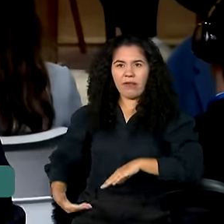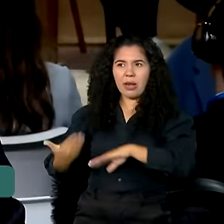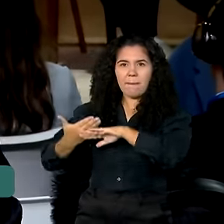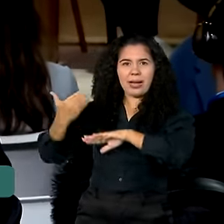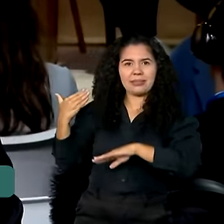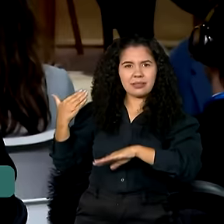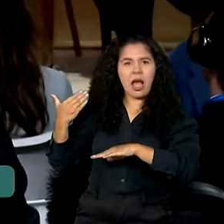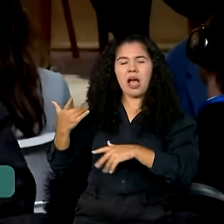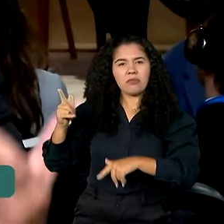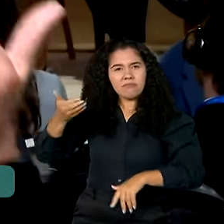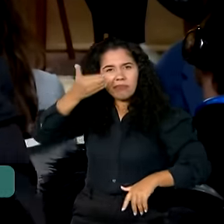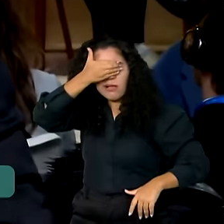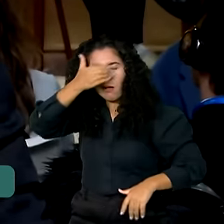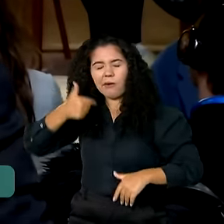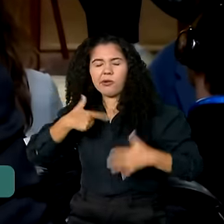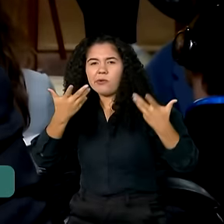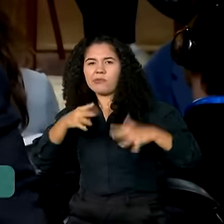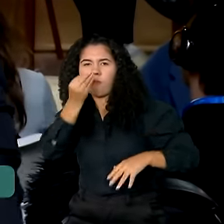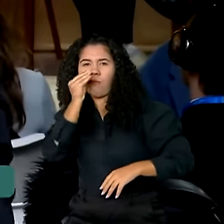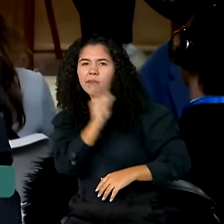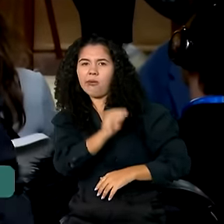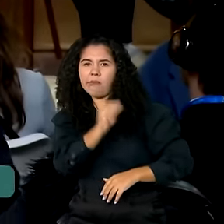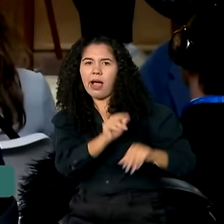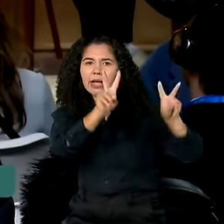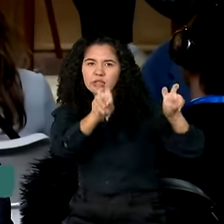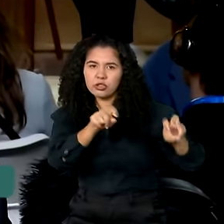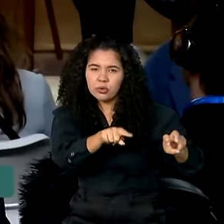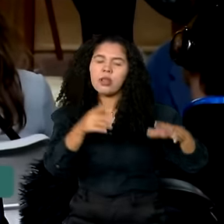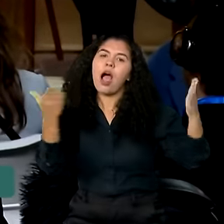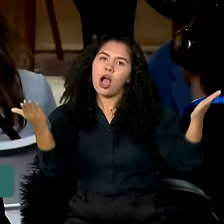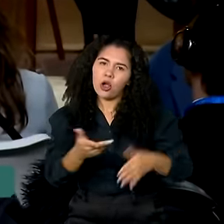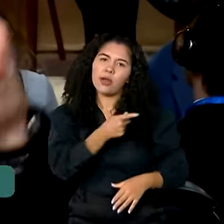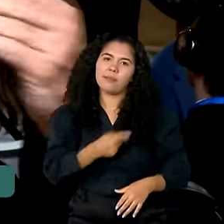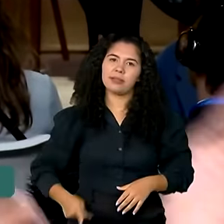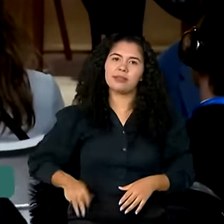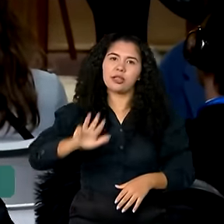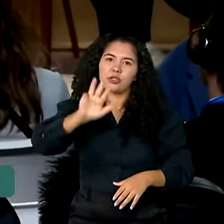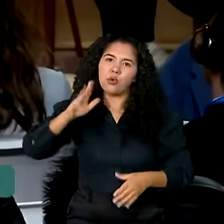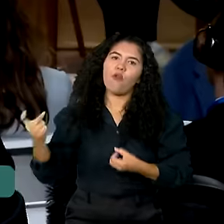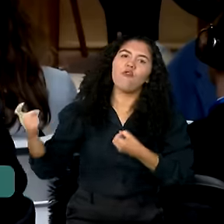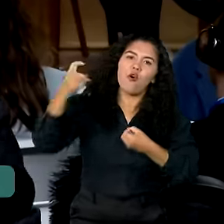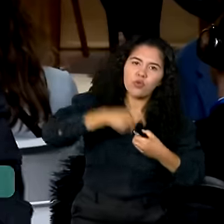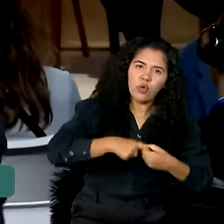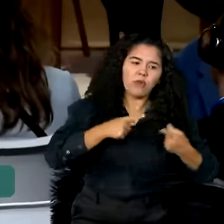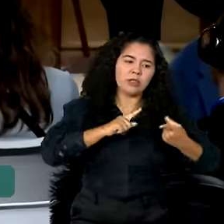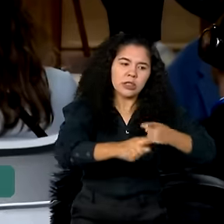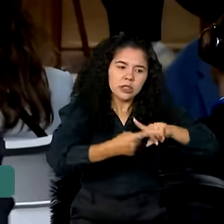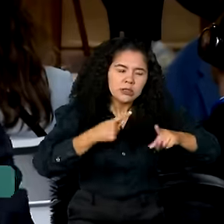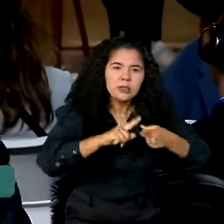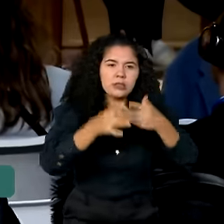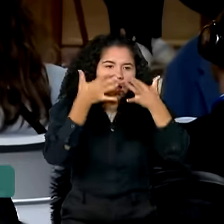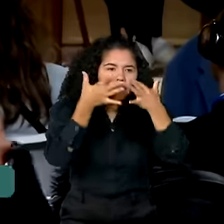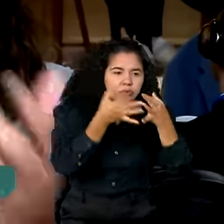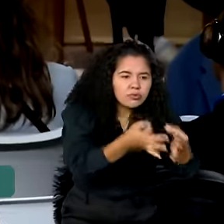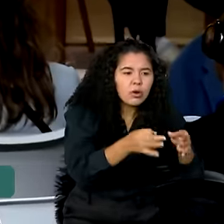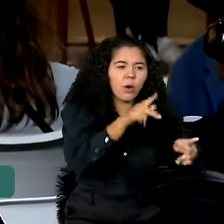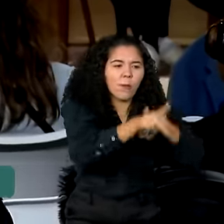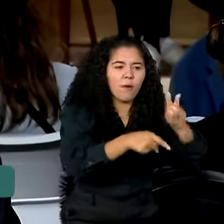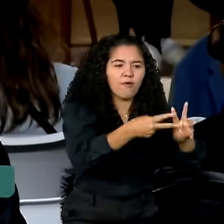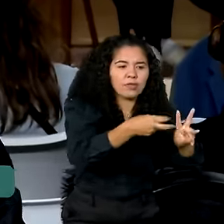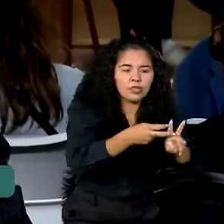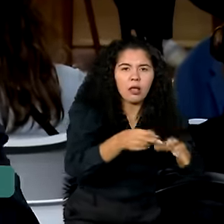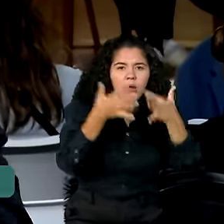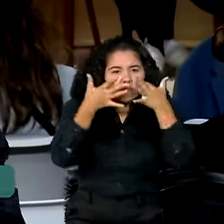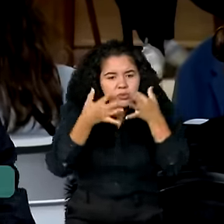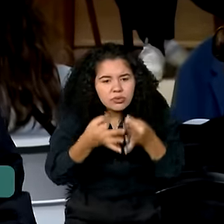negou-se a sediar uma COP e o governo do presidente Lula trouxe o debate de volta, está reduzindo desmatamento, está cuidando dos povos indígenas, está fazendo